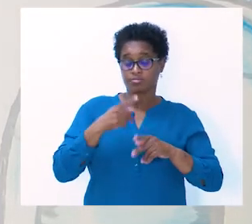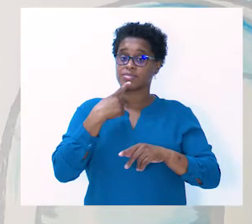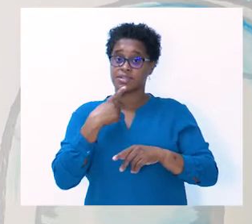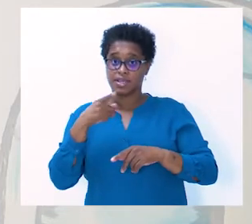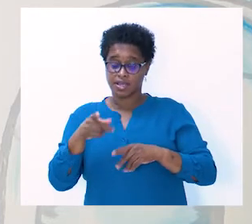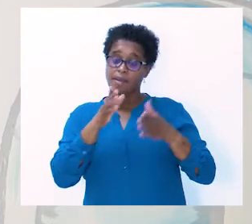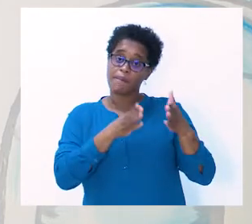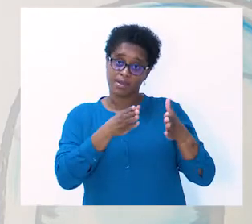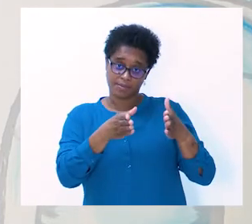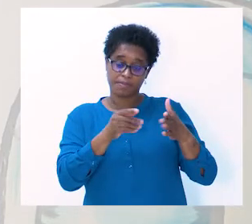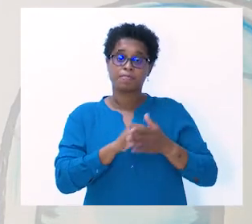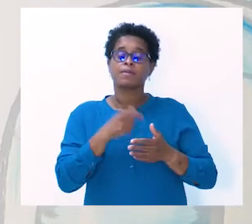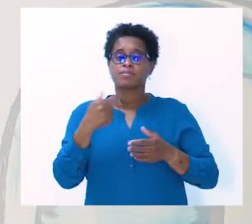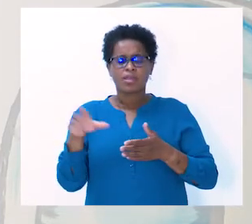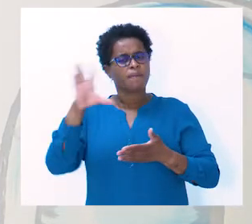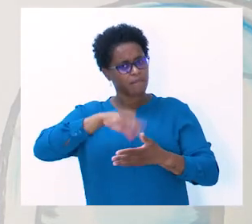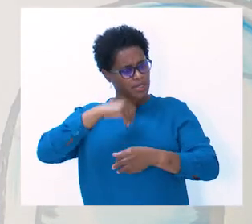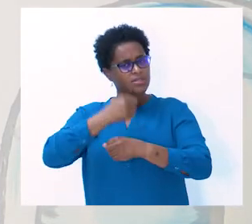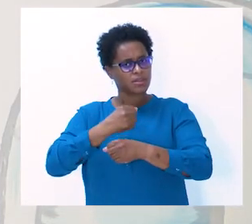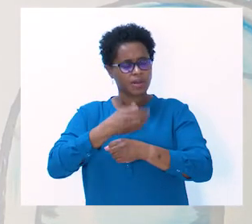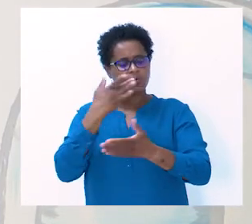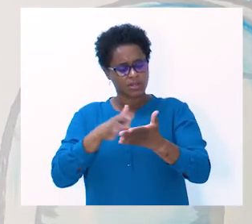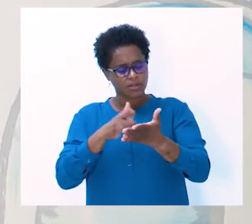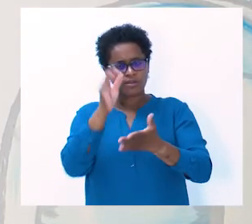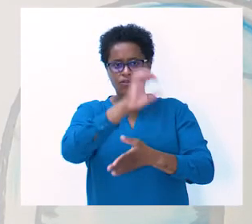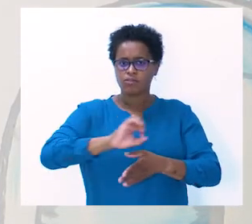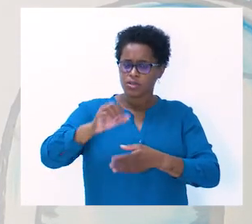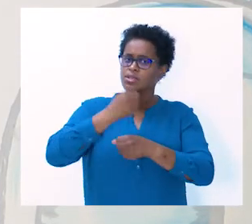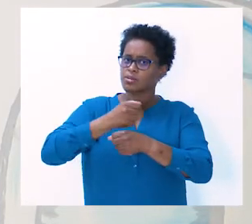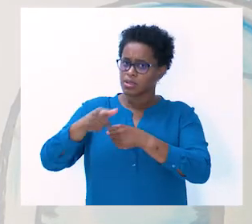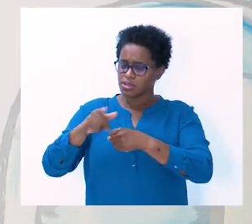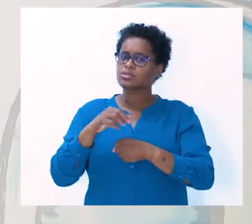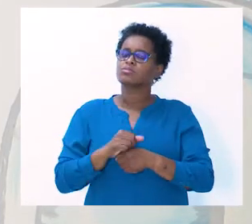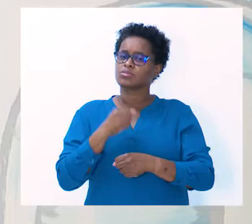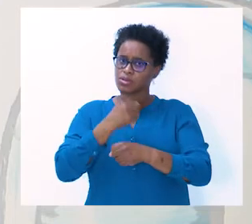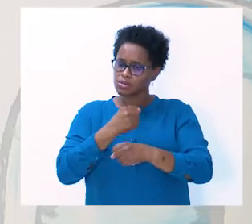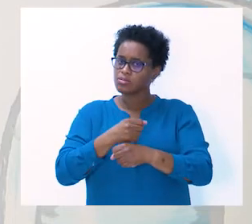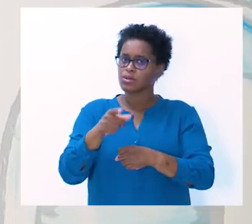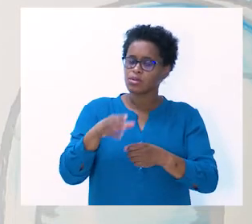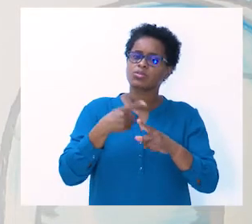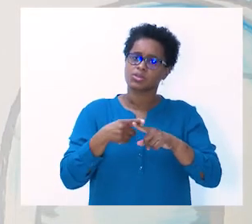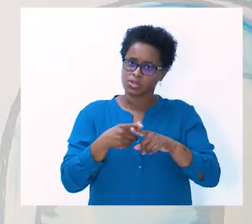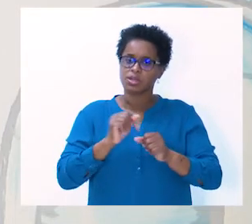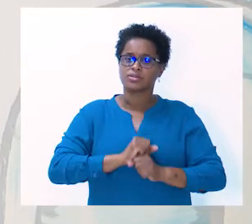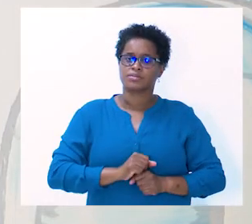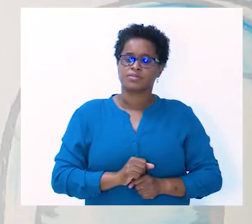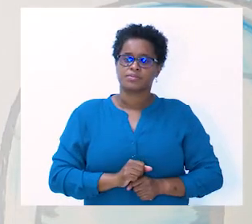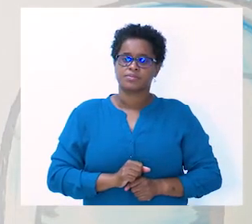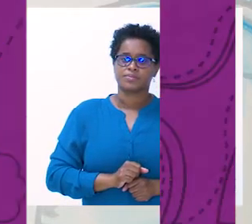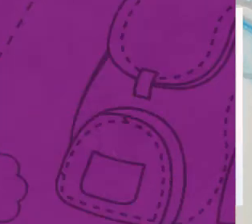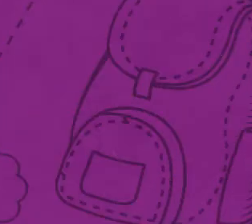tenham entendido essa parte. Existem mais exercícios no vosso livro. Pratiquem isso, que são exercícios